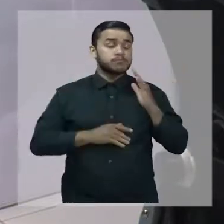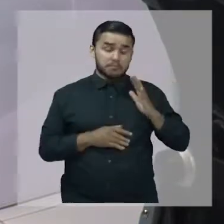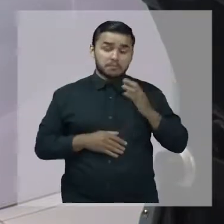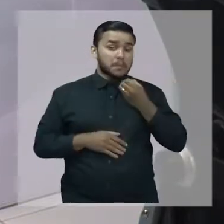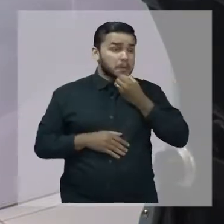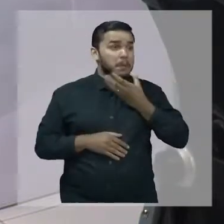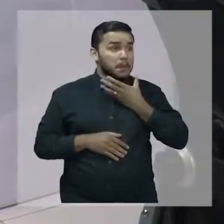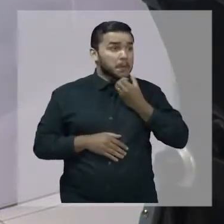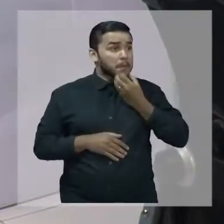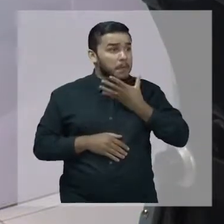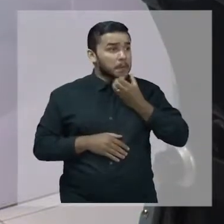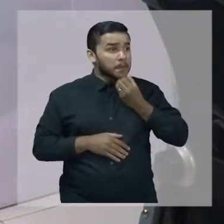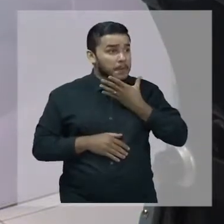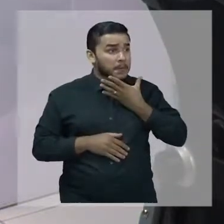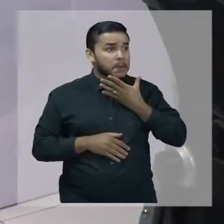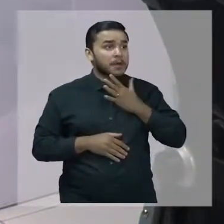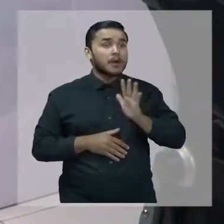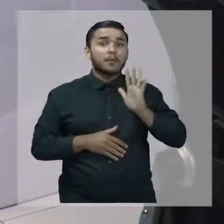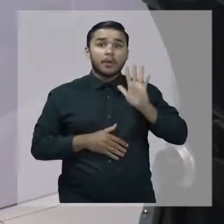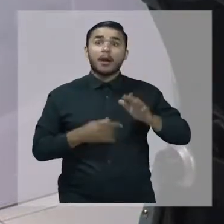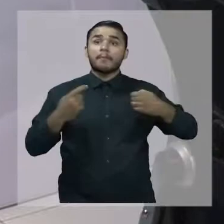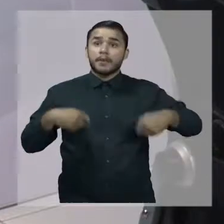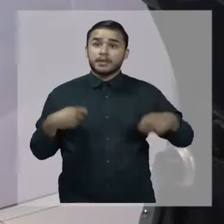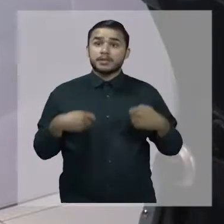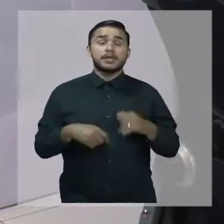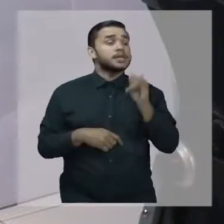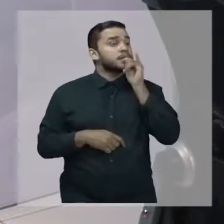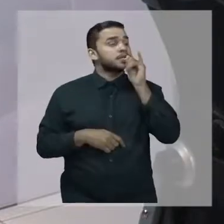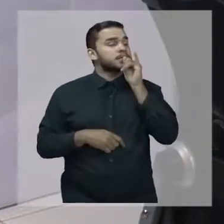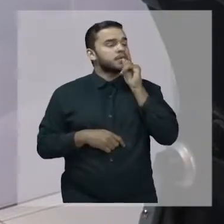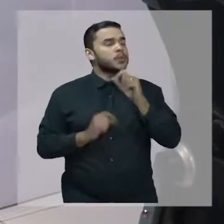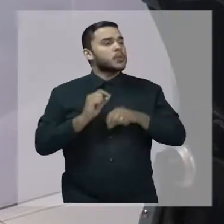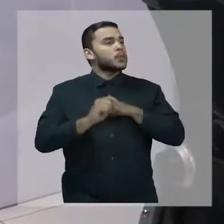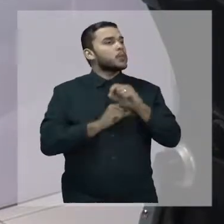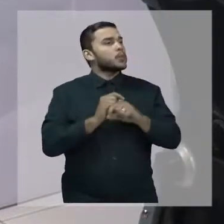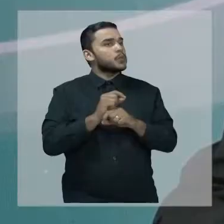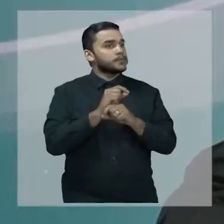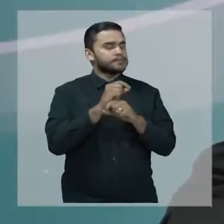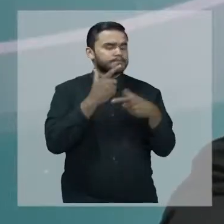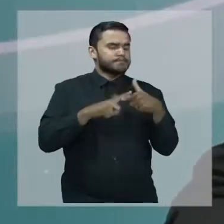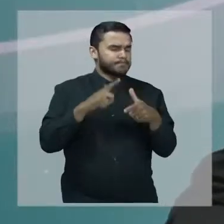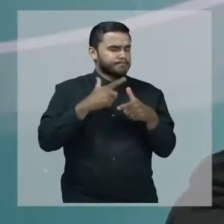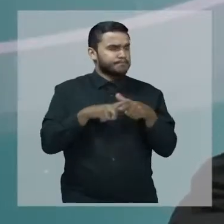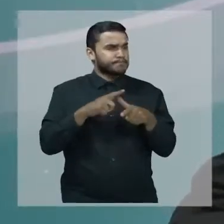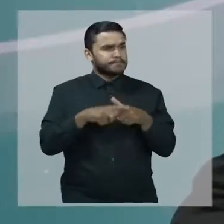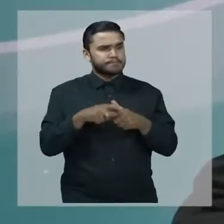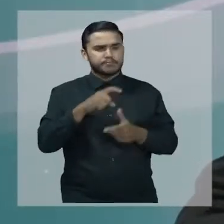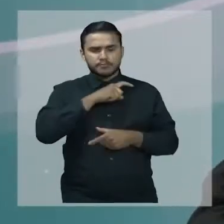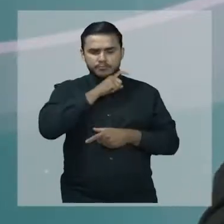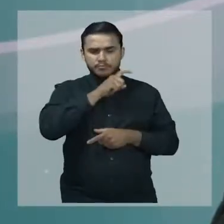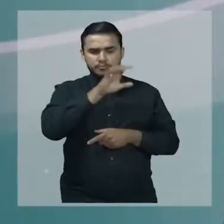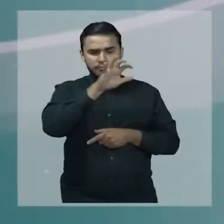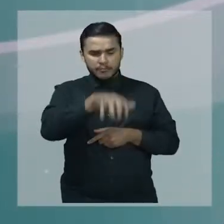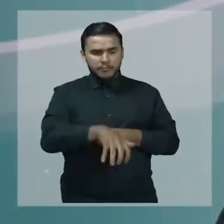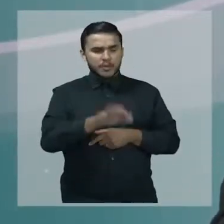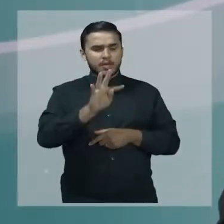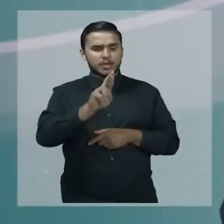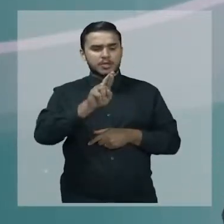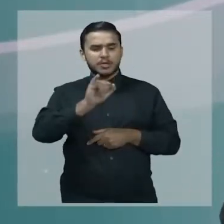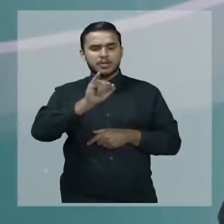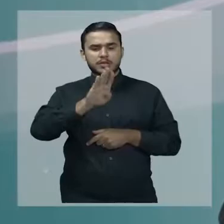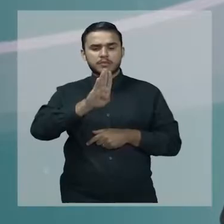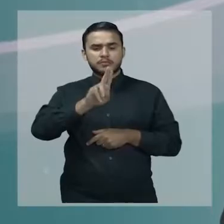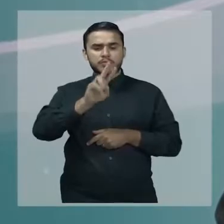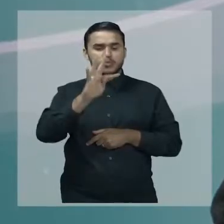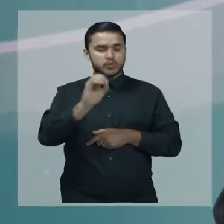tributárias, também é até razoável que nós temos. Agora, alguns problemas relativamente a tributos, como foi falado